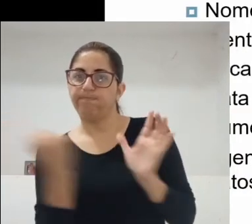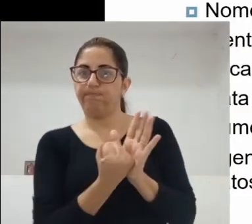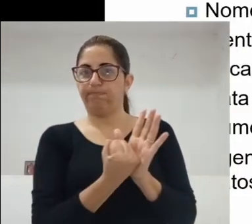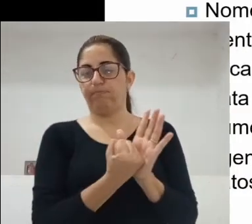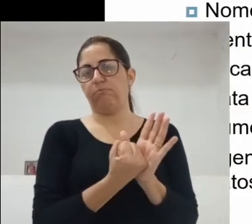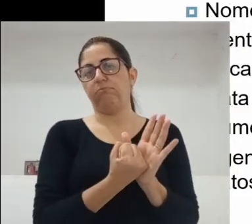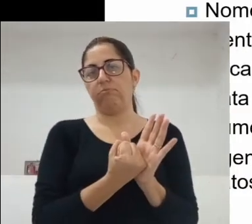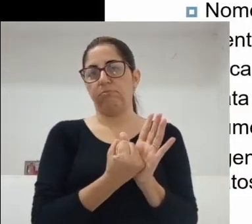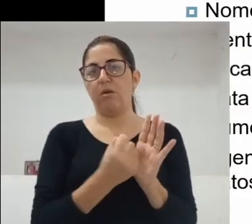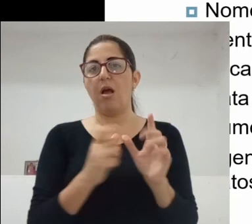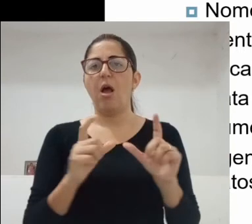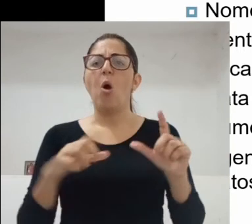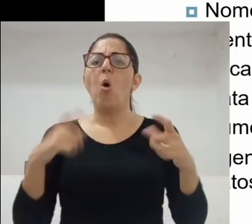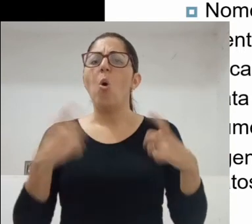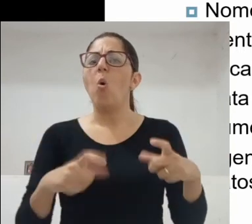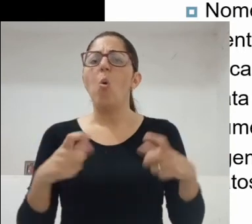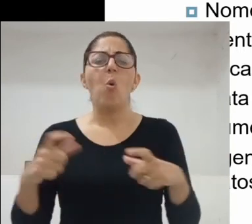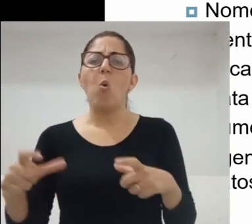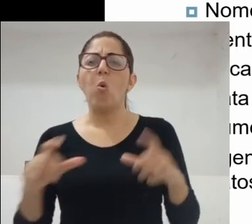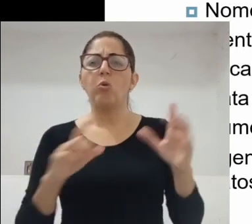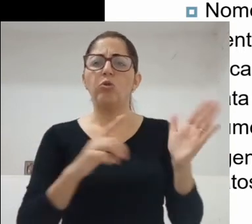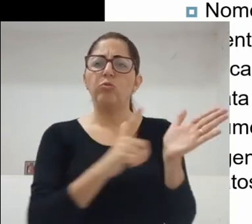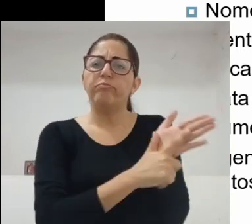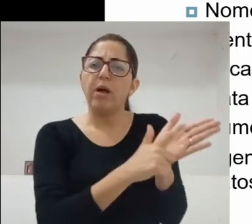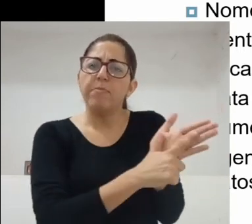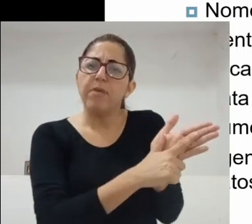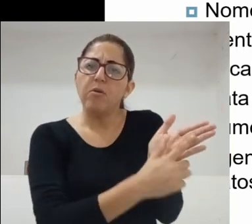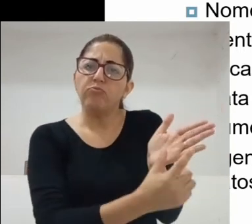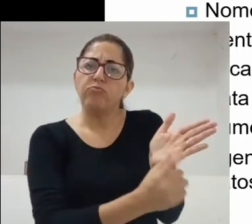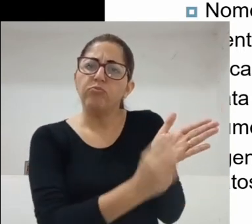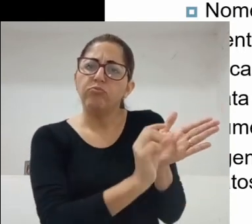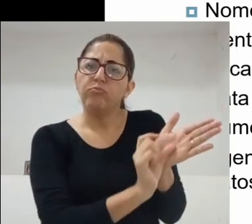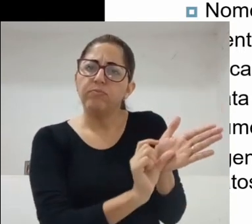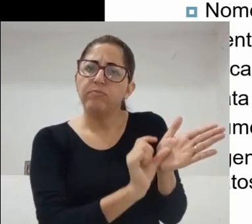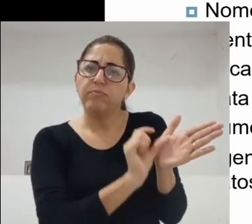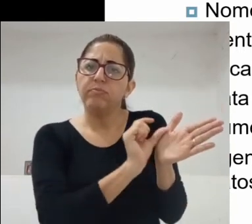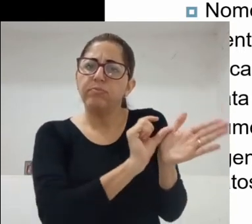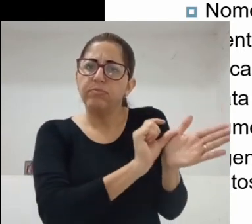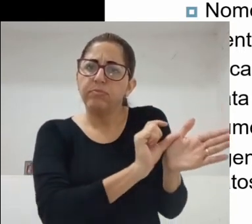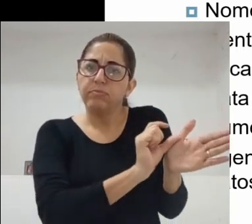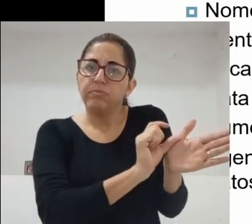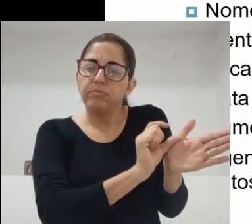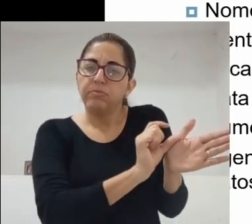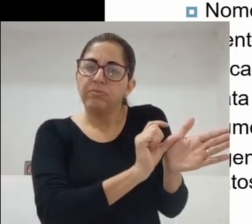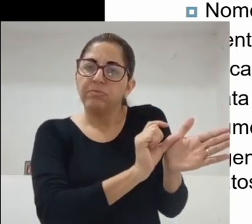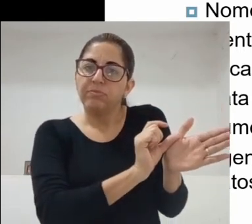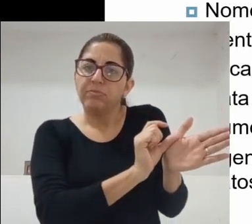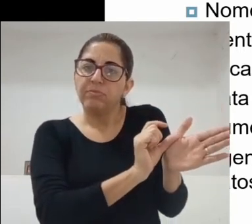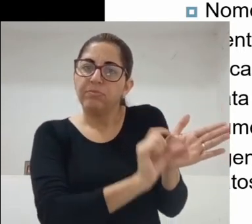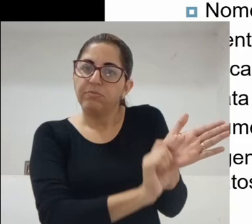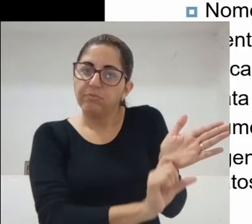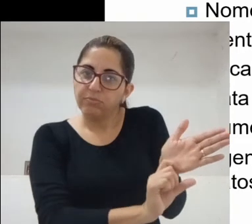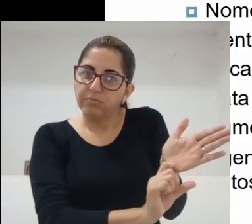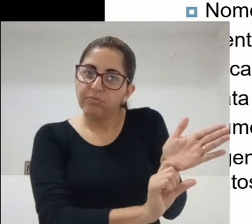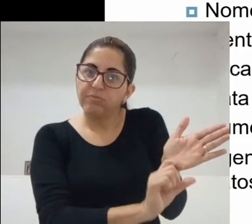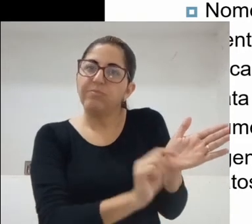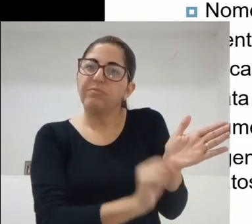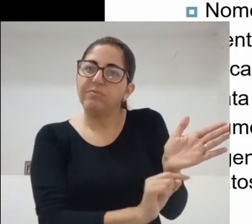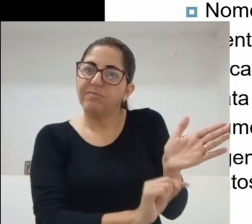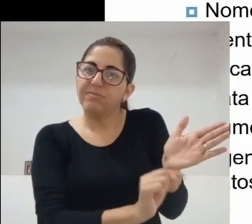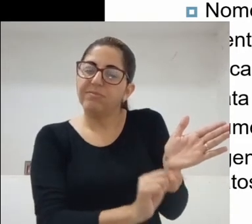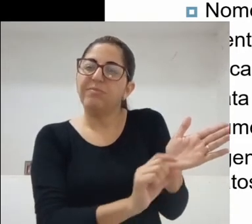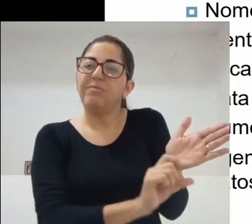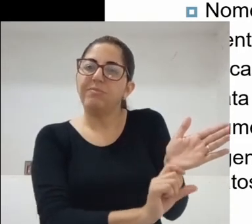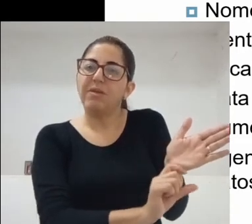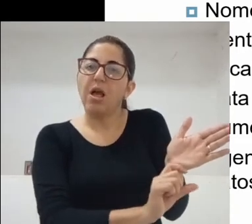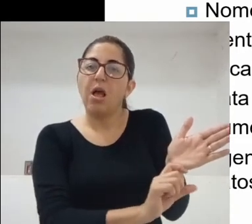Pronto, em relação à legenda, né, ou carimbo, ele vai se localizar normalmente no canto inferior direito da